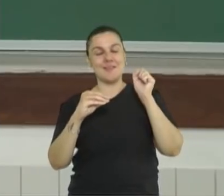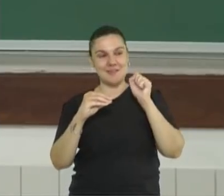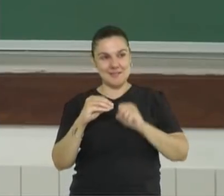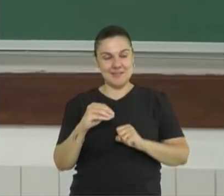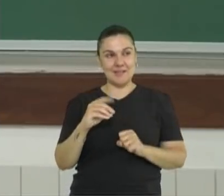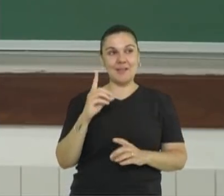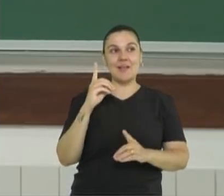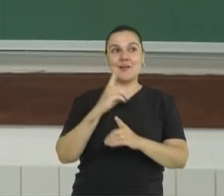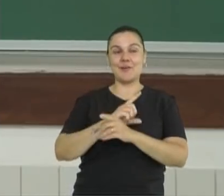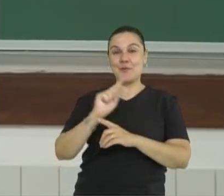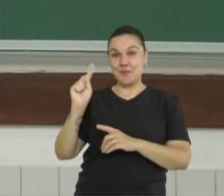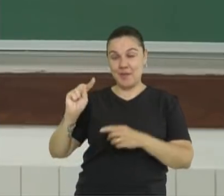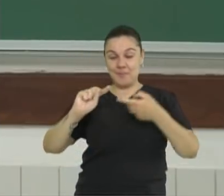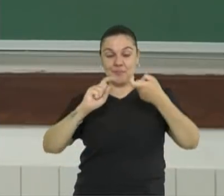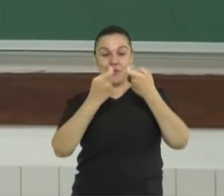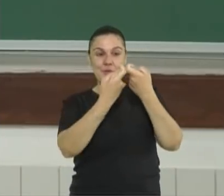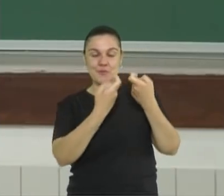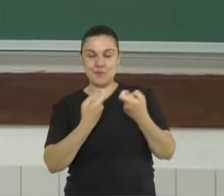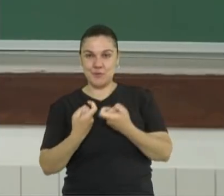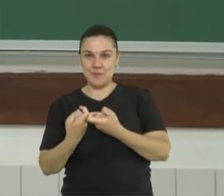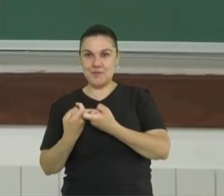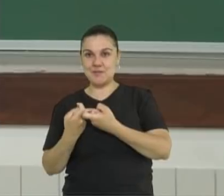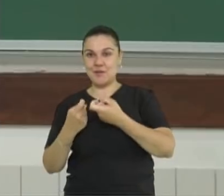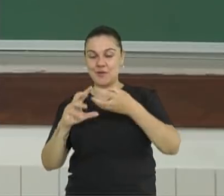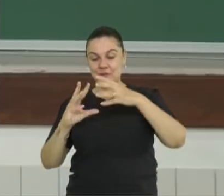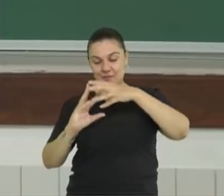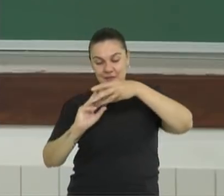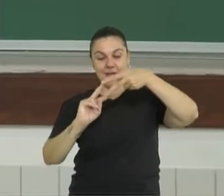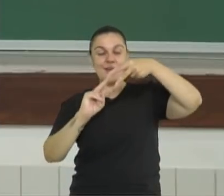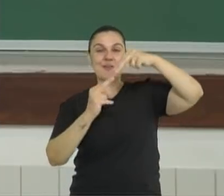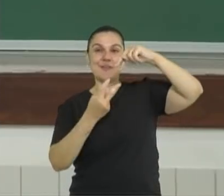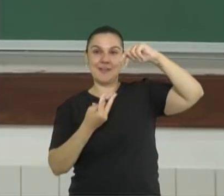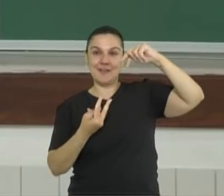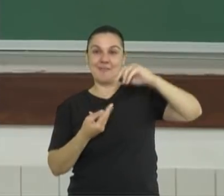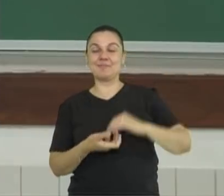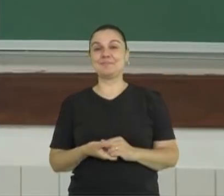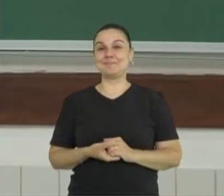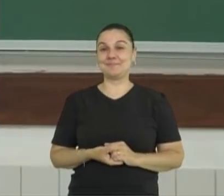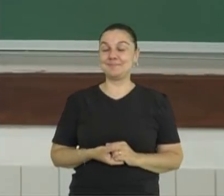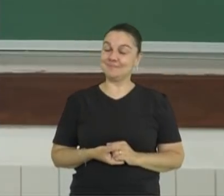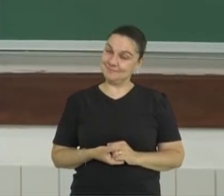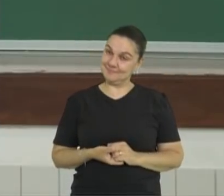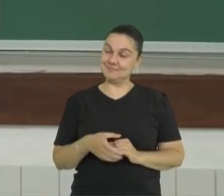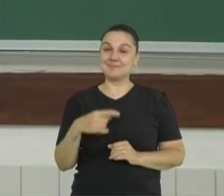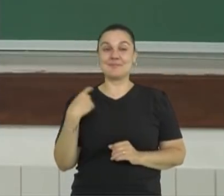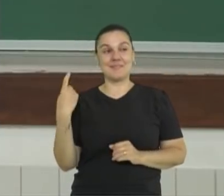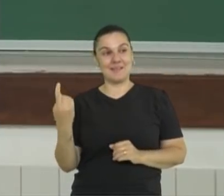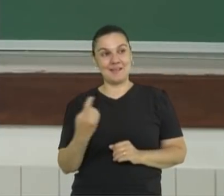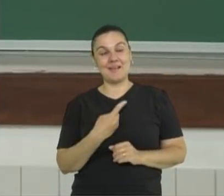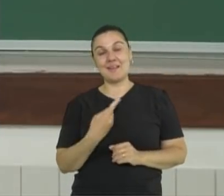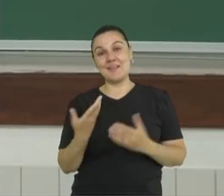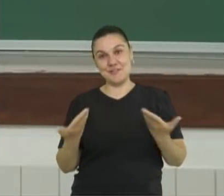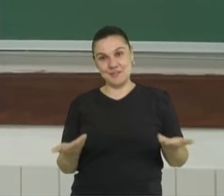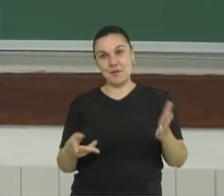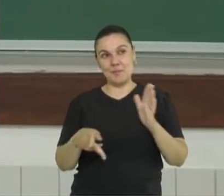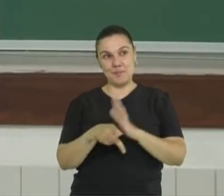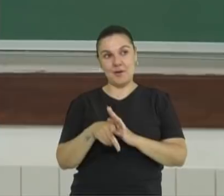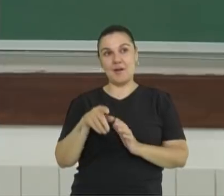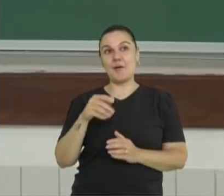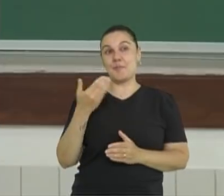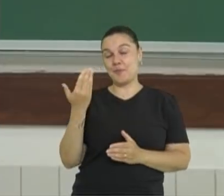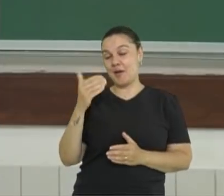sim, eu vou ter os cromossomos, que vão ser constituídos do quê? De DNA, que na nossa espécie, né, é o